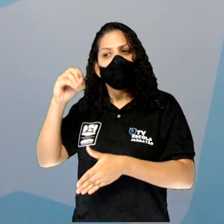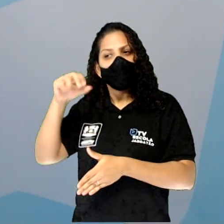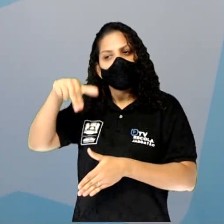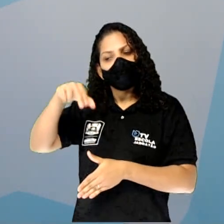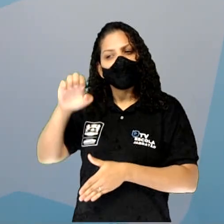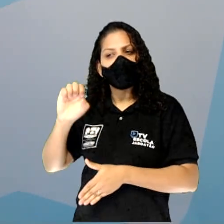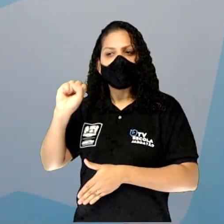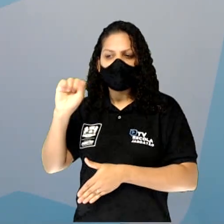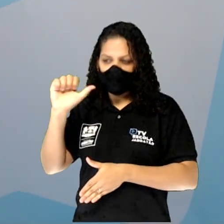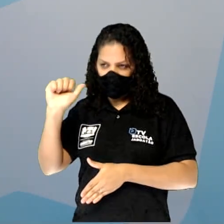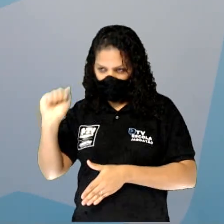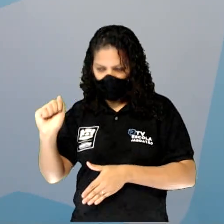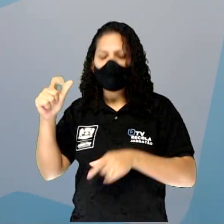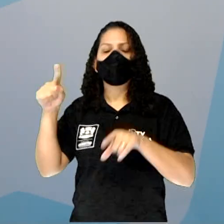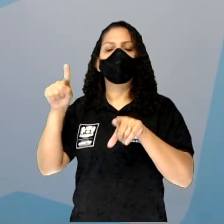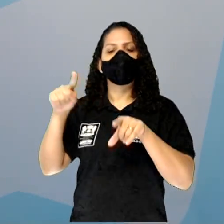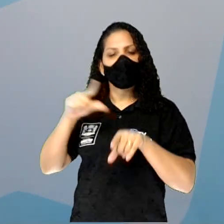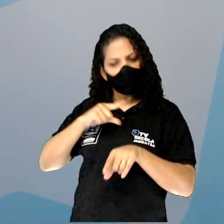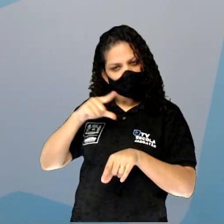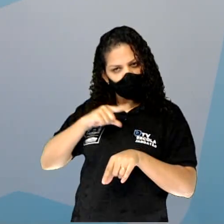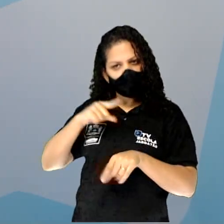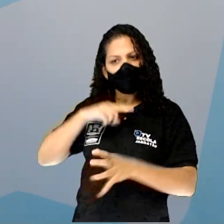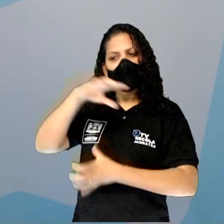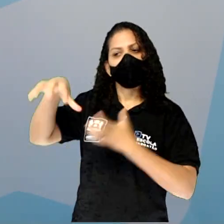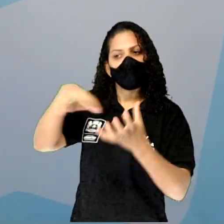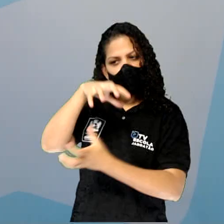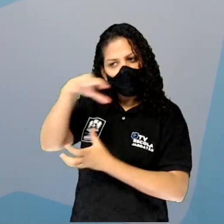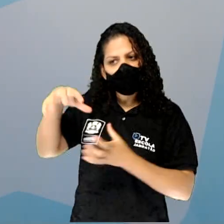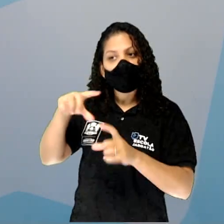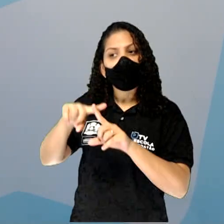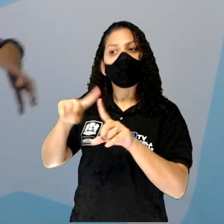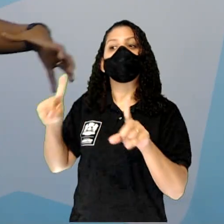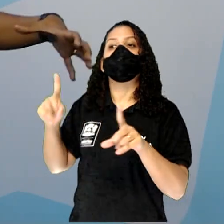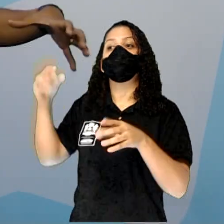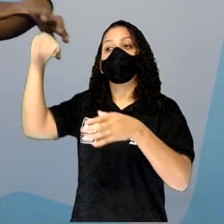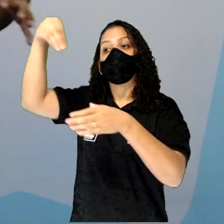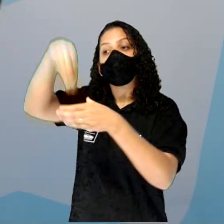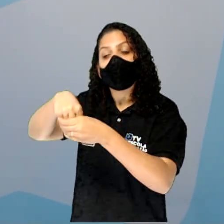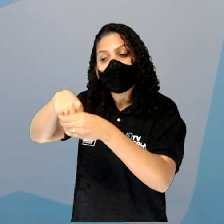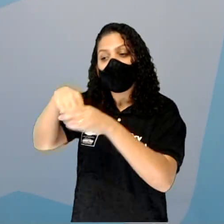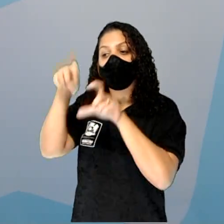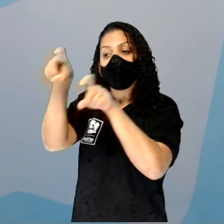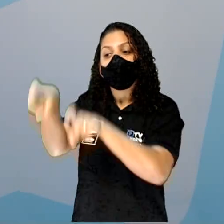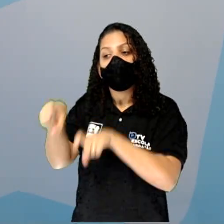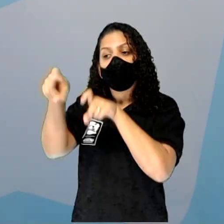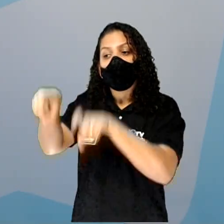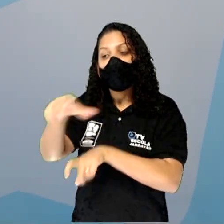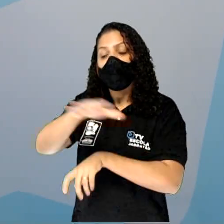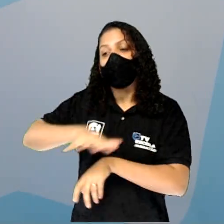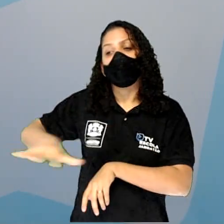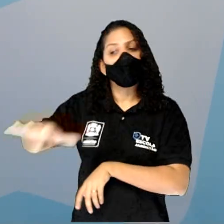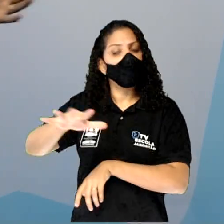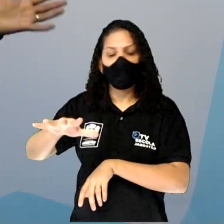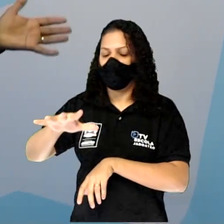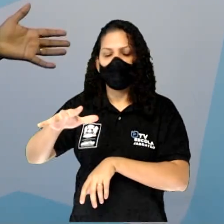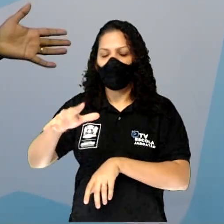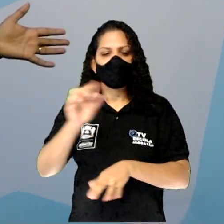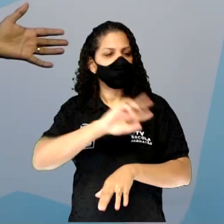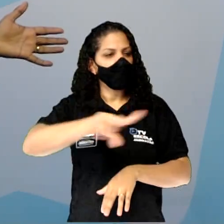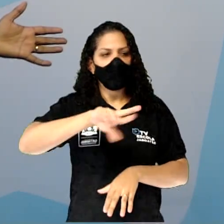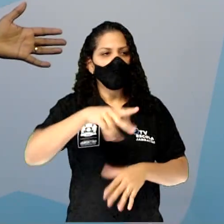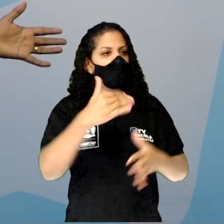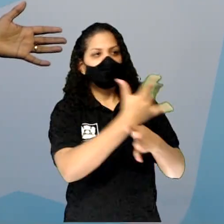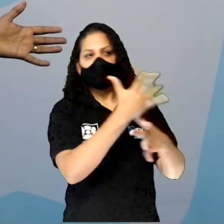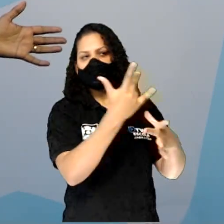chinesa nessa época, mas era no campo, nada de ser nas cidades, na área urbana, mas